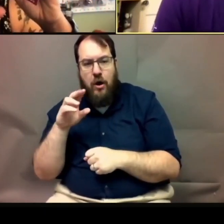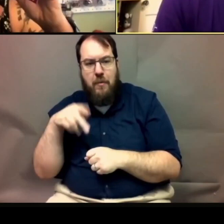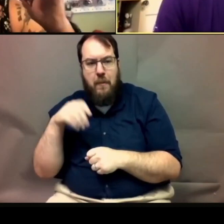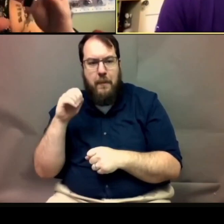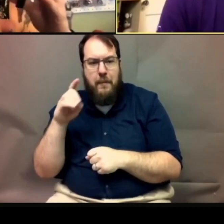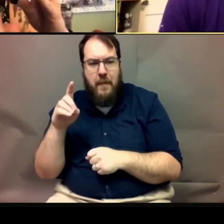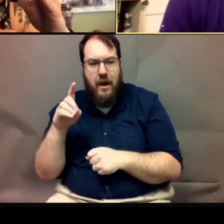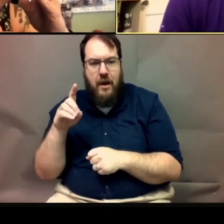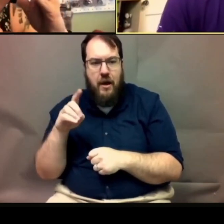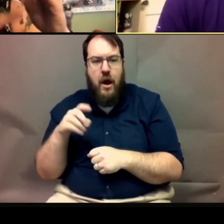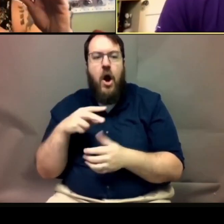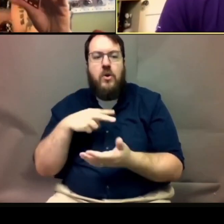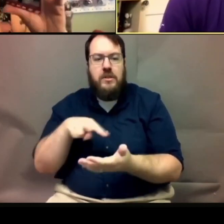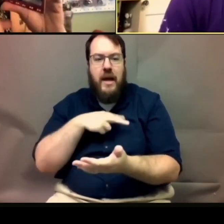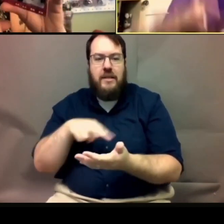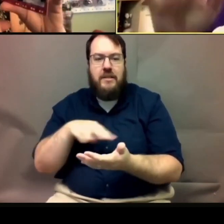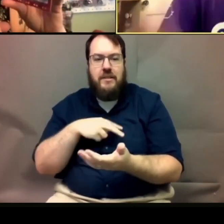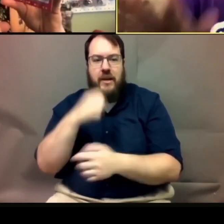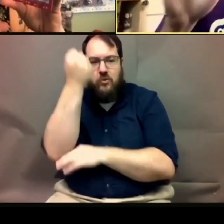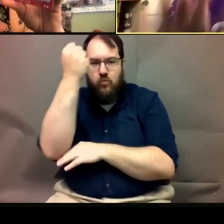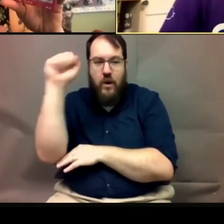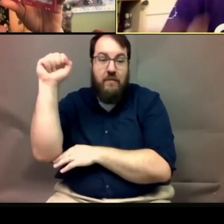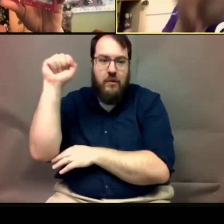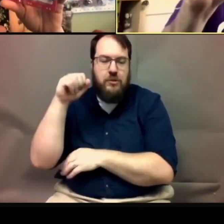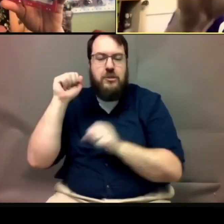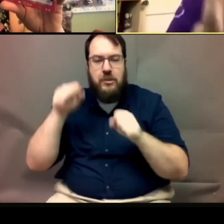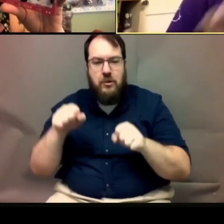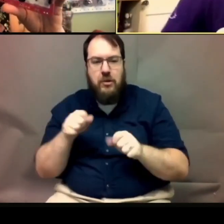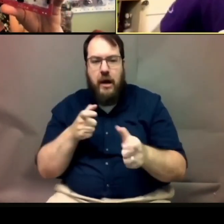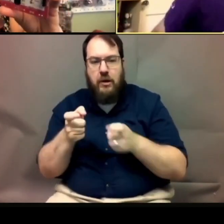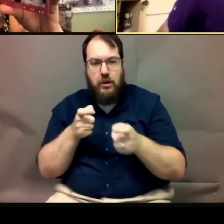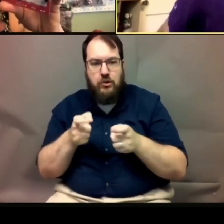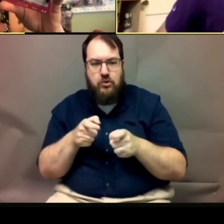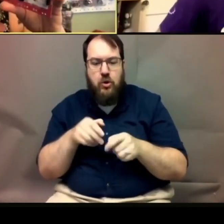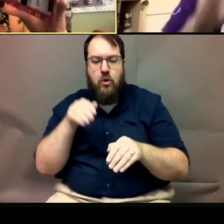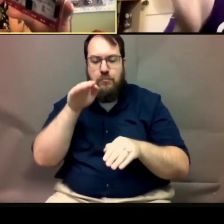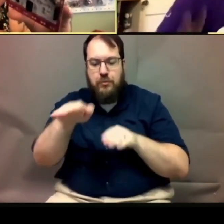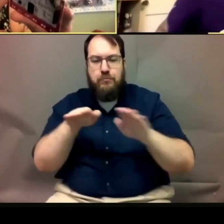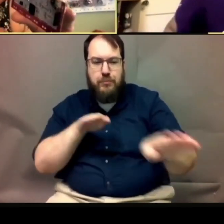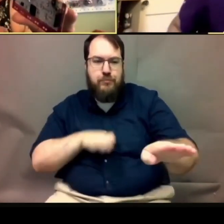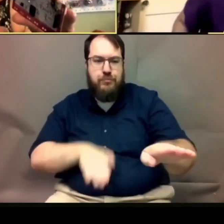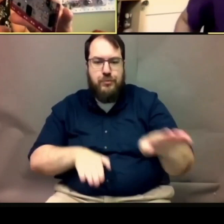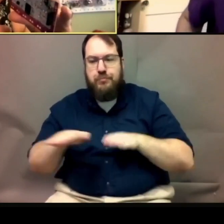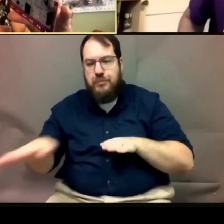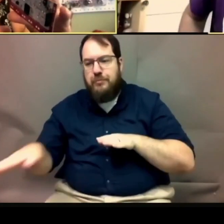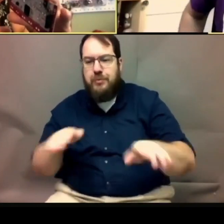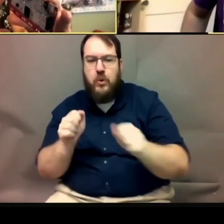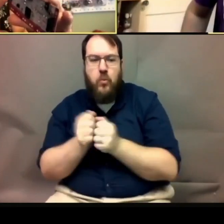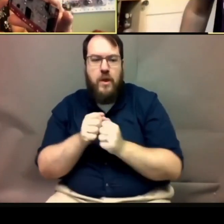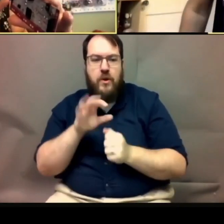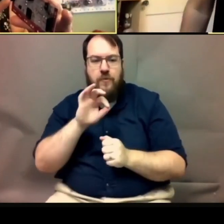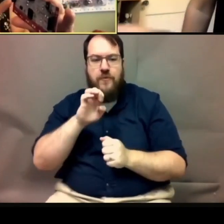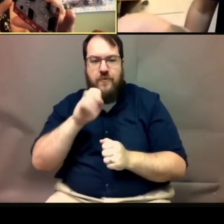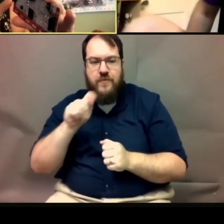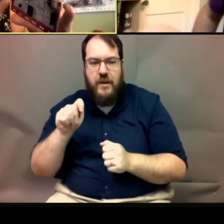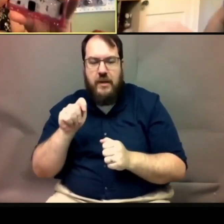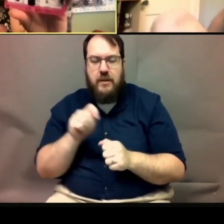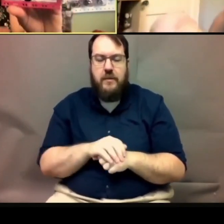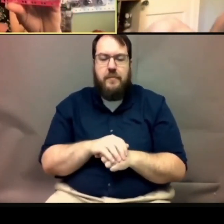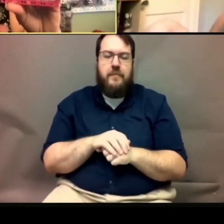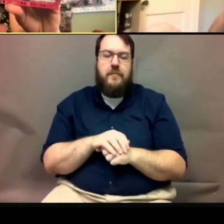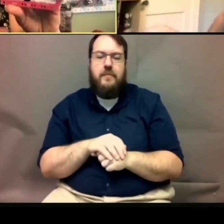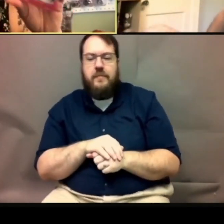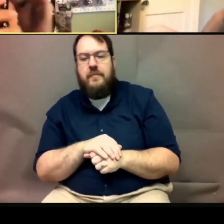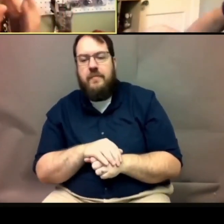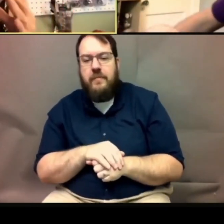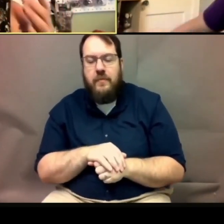e a gente faz um pé de DDR sim às vezes você também pode fazer uns pads aí para você usar seu pé